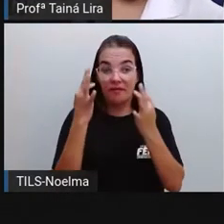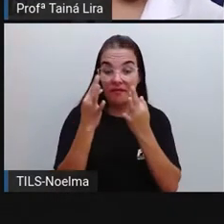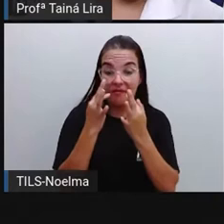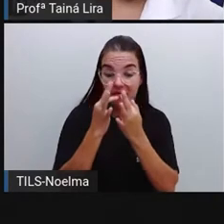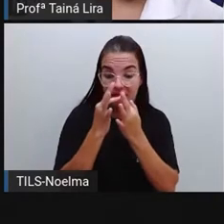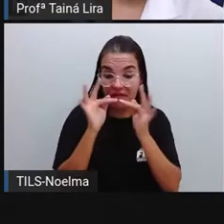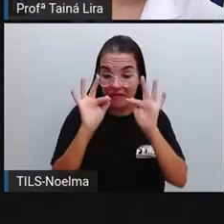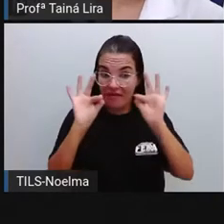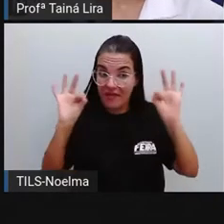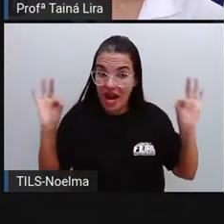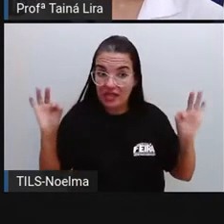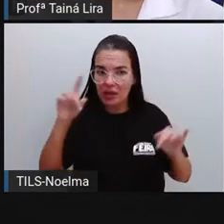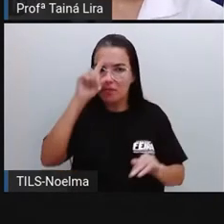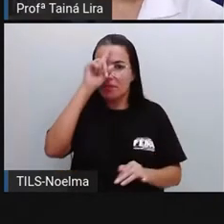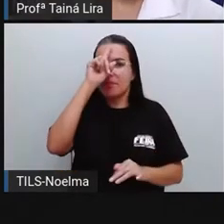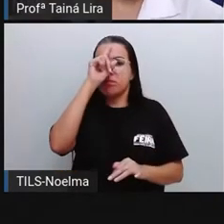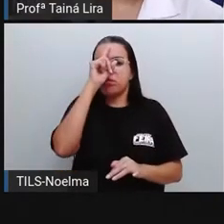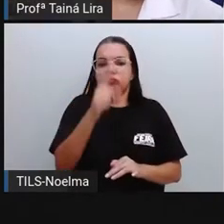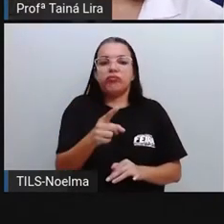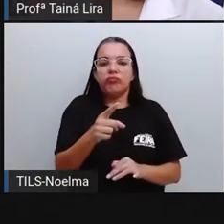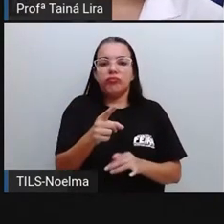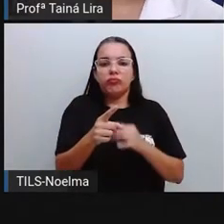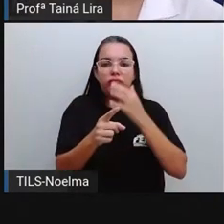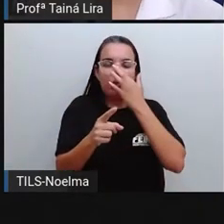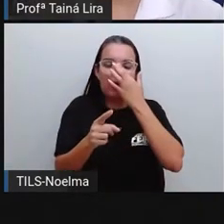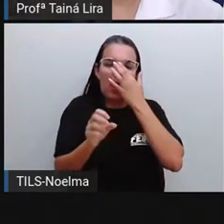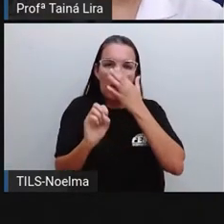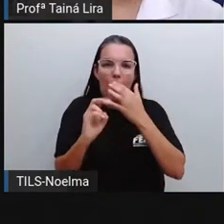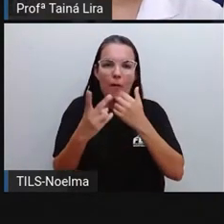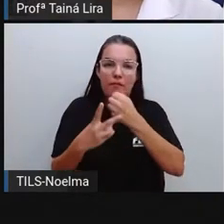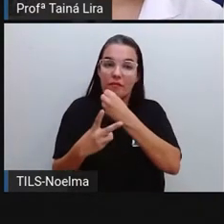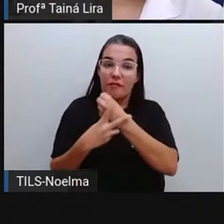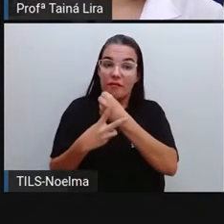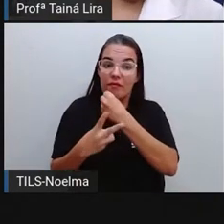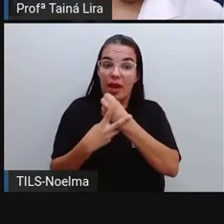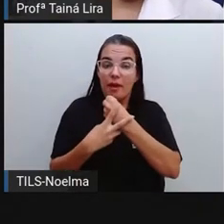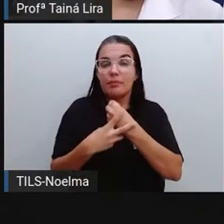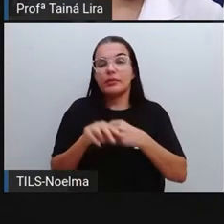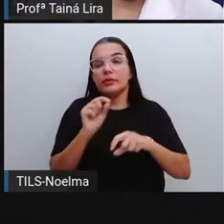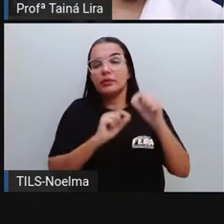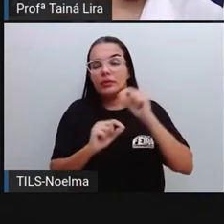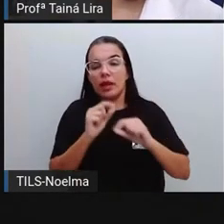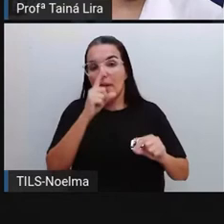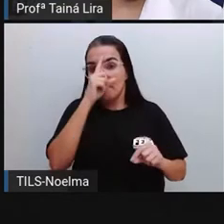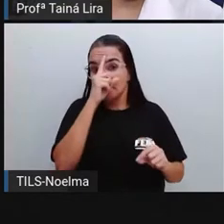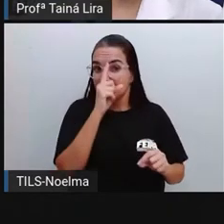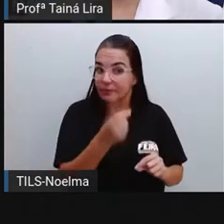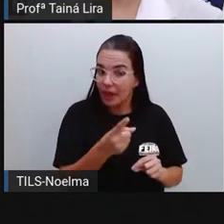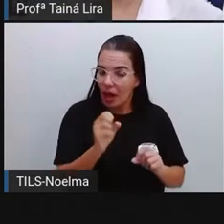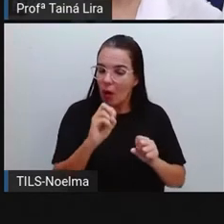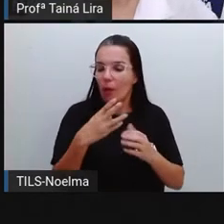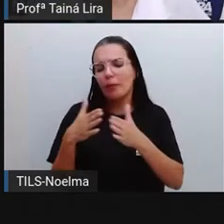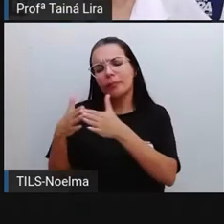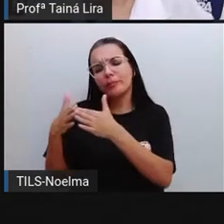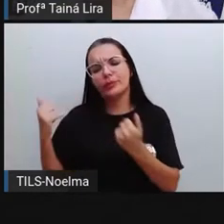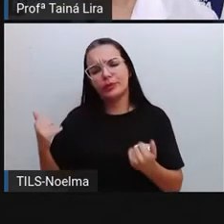são frases, né, e palavras que vão indicar ordem ou pedido. E a gente tem aqui,